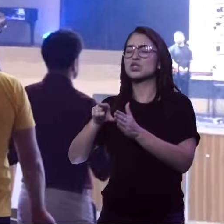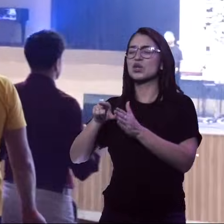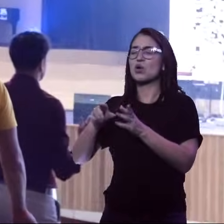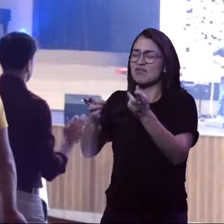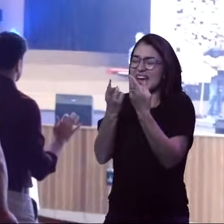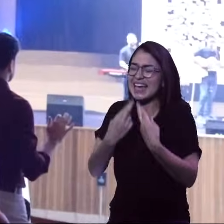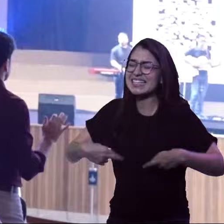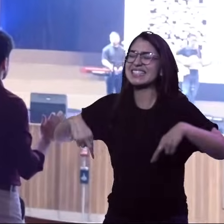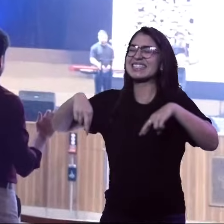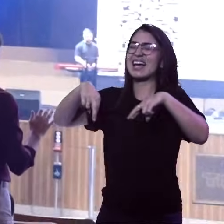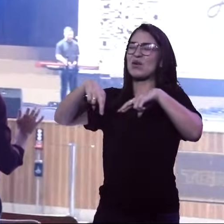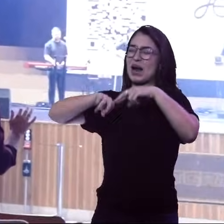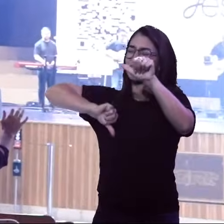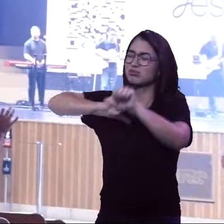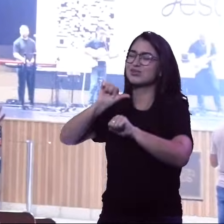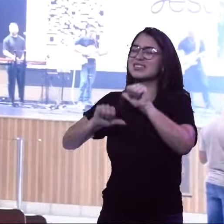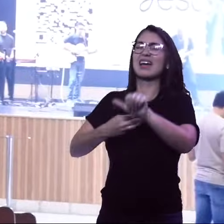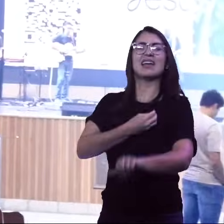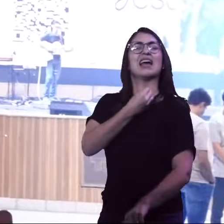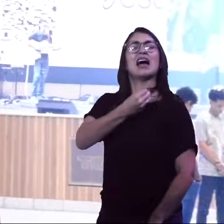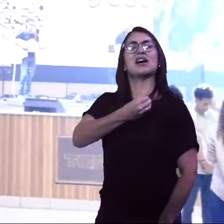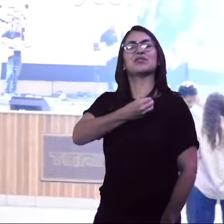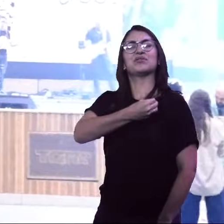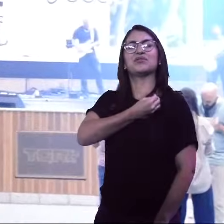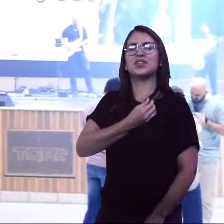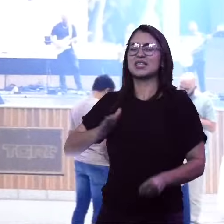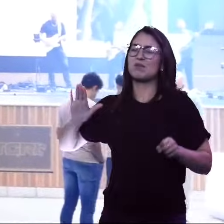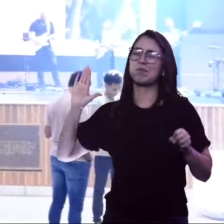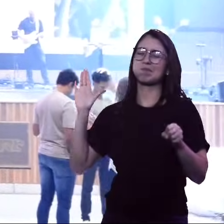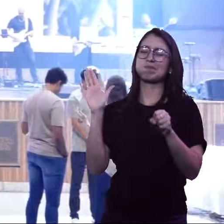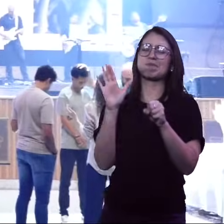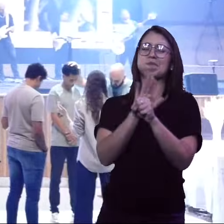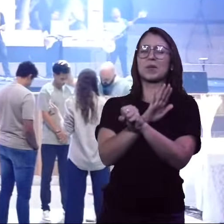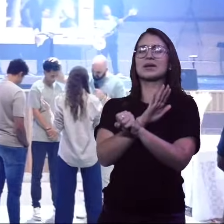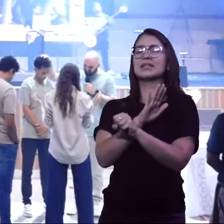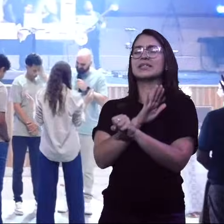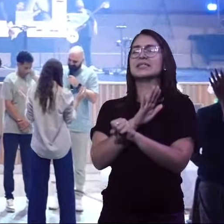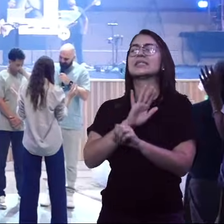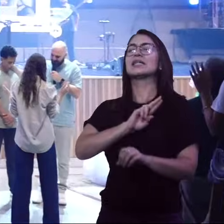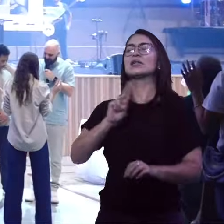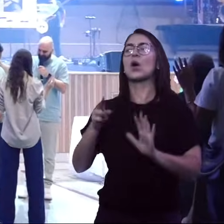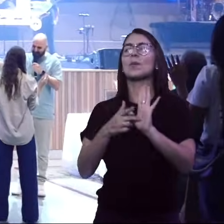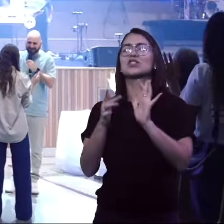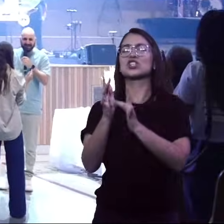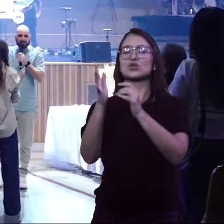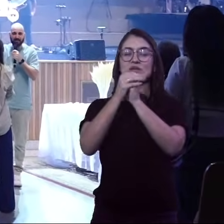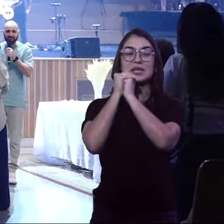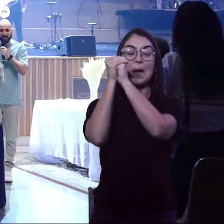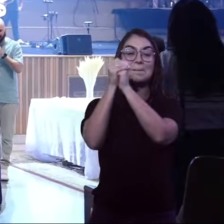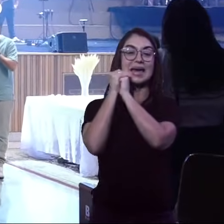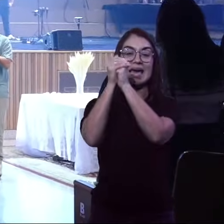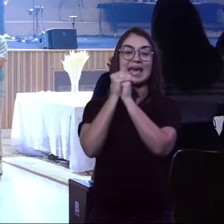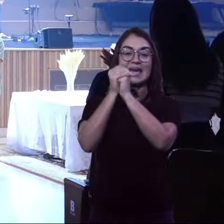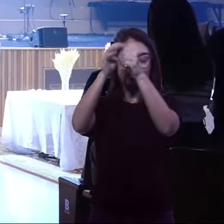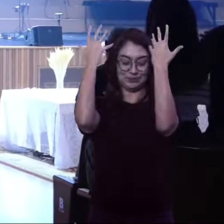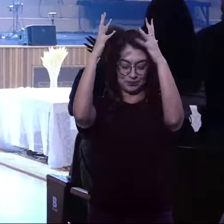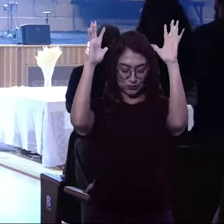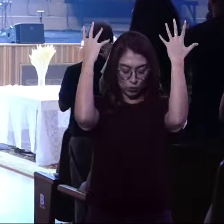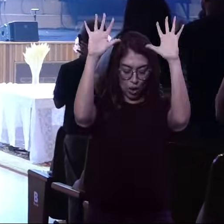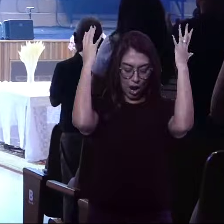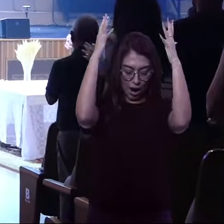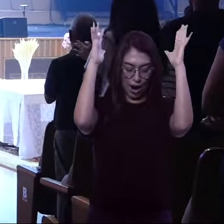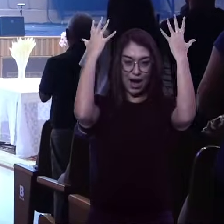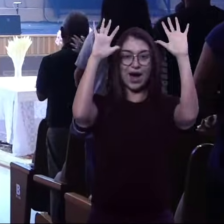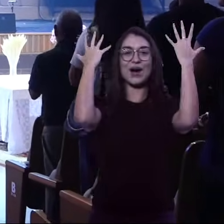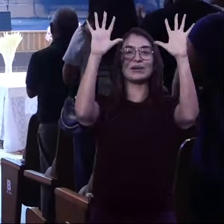dele. Enche ele do teu Espírito, em nome de Jesus. Amém. Dá uma salva de palmas pela vida do Júnior aqui. Deus